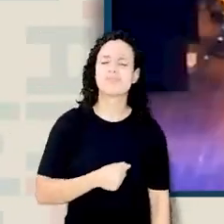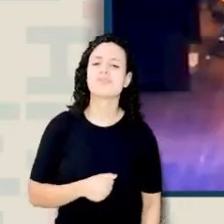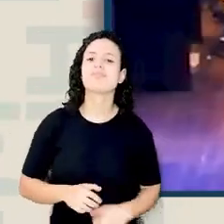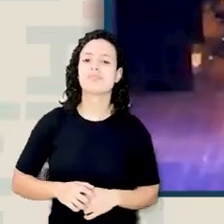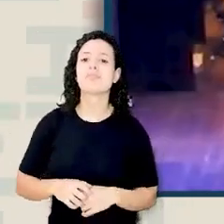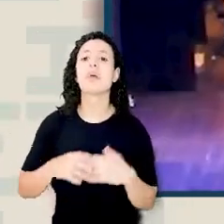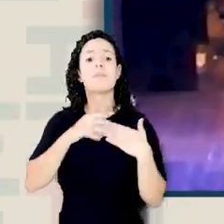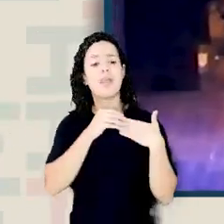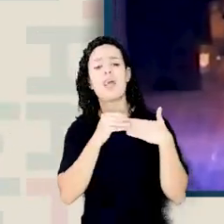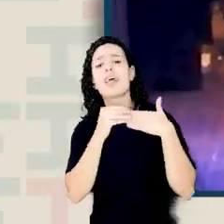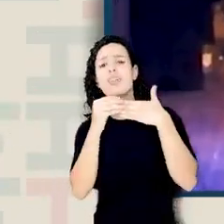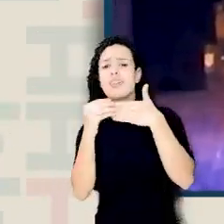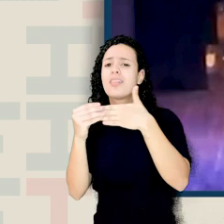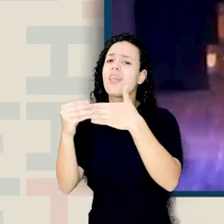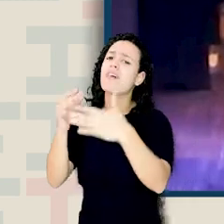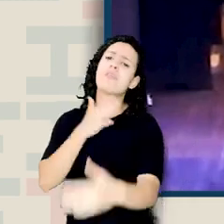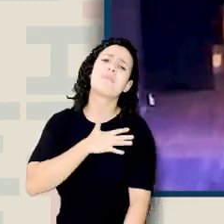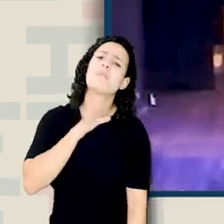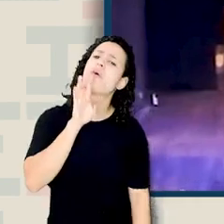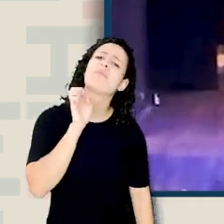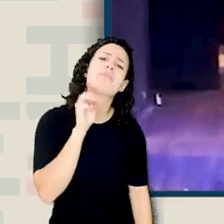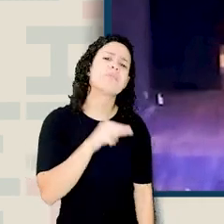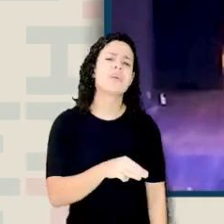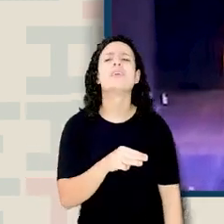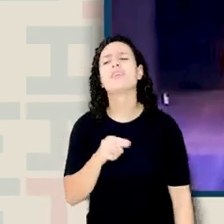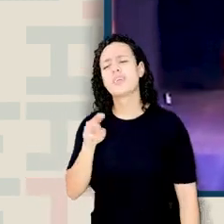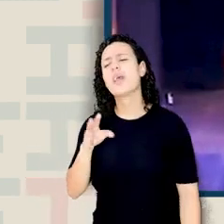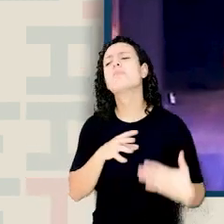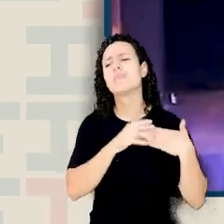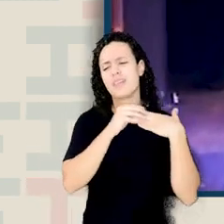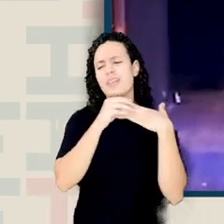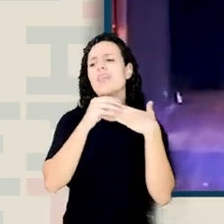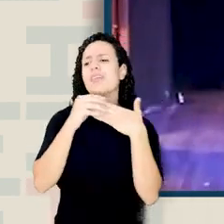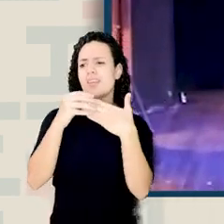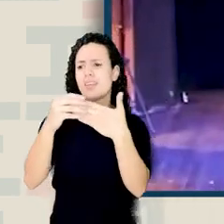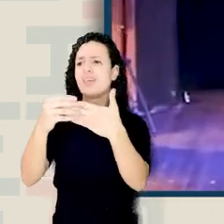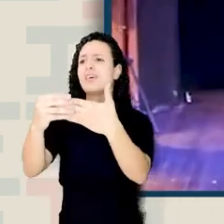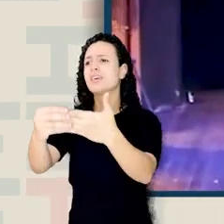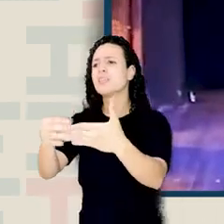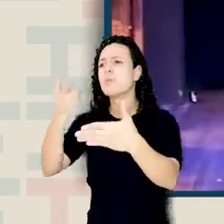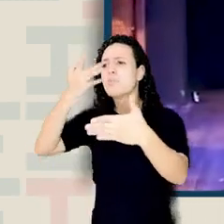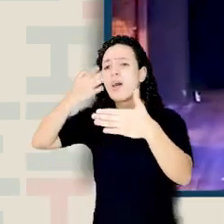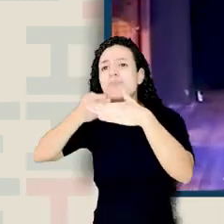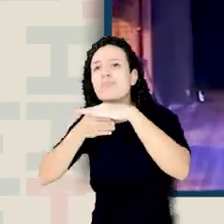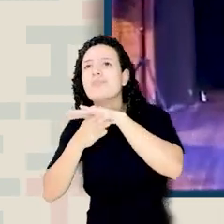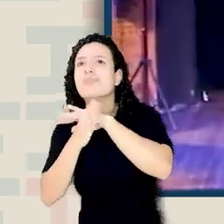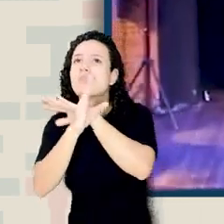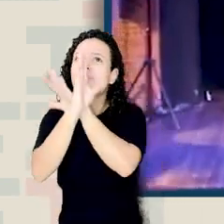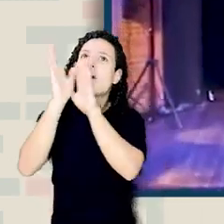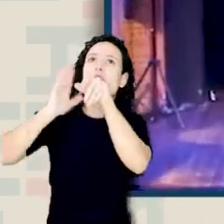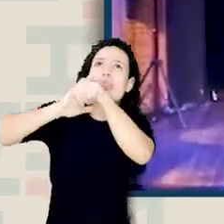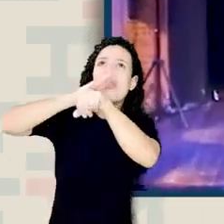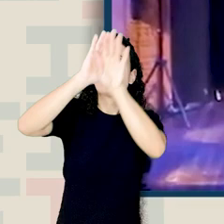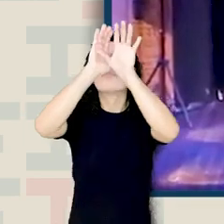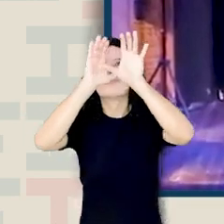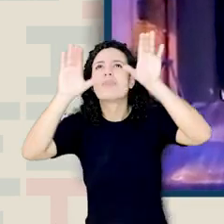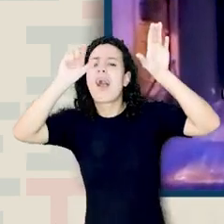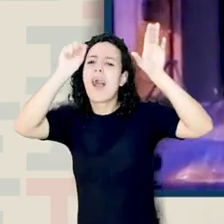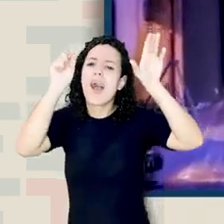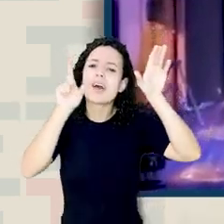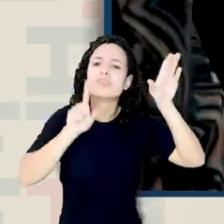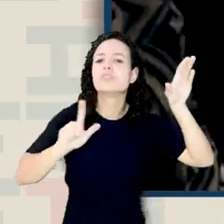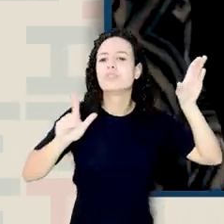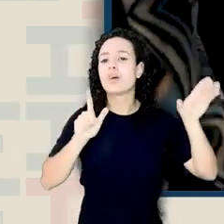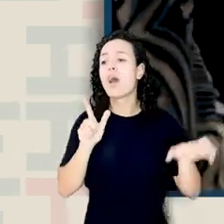Me leva, meu bem, me leva pra dentro da noite